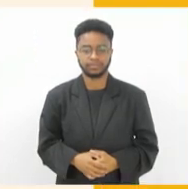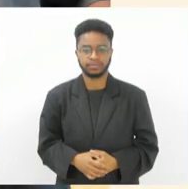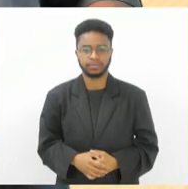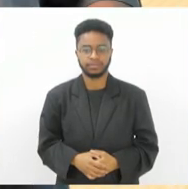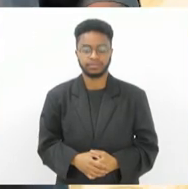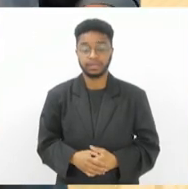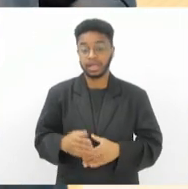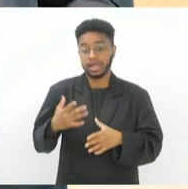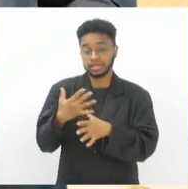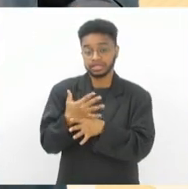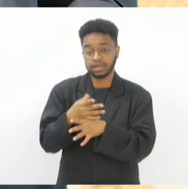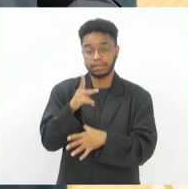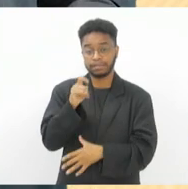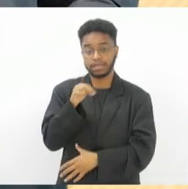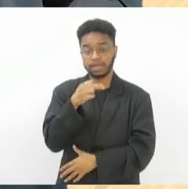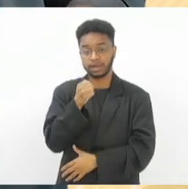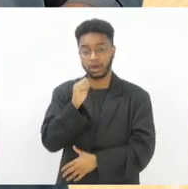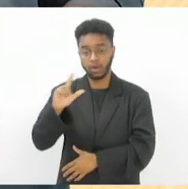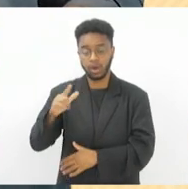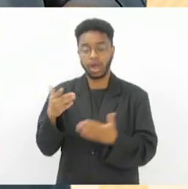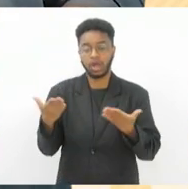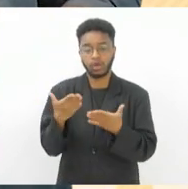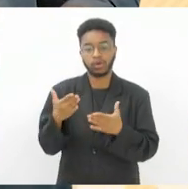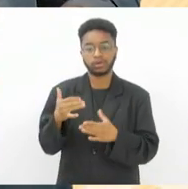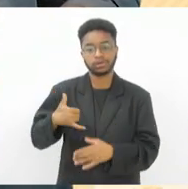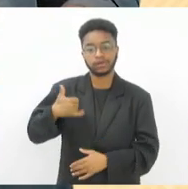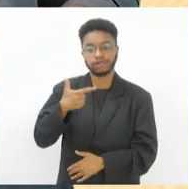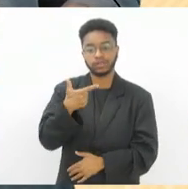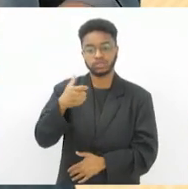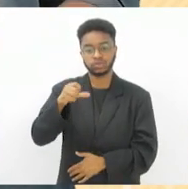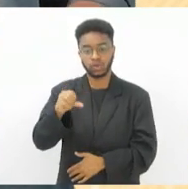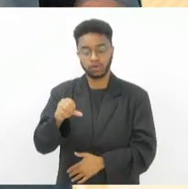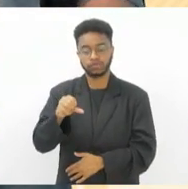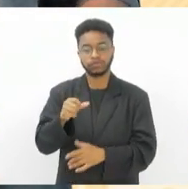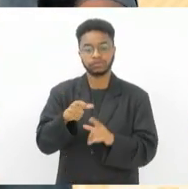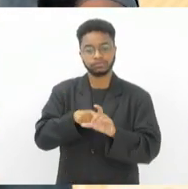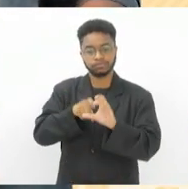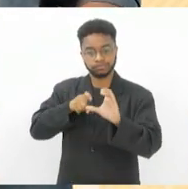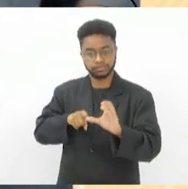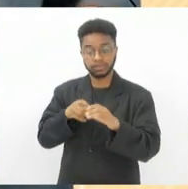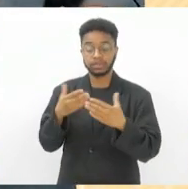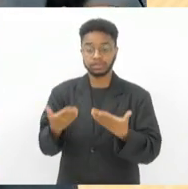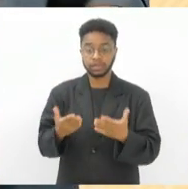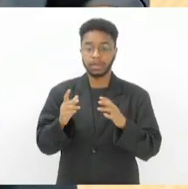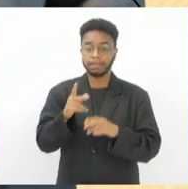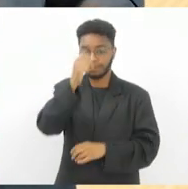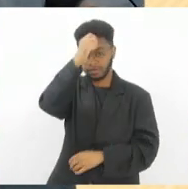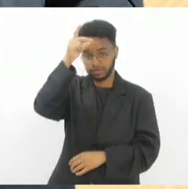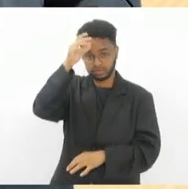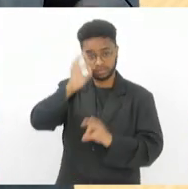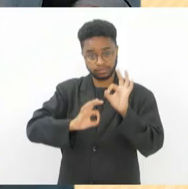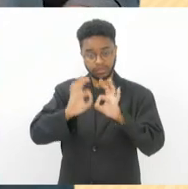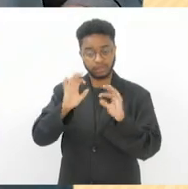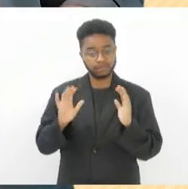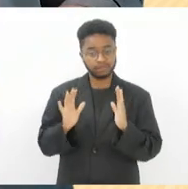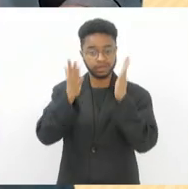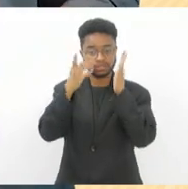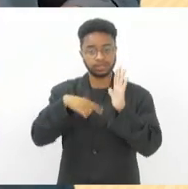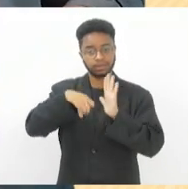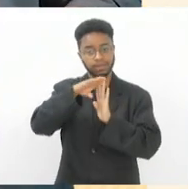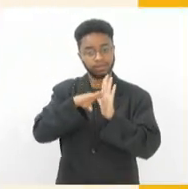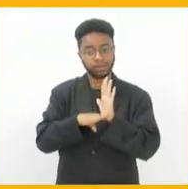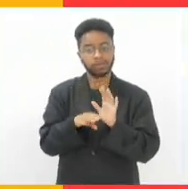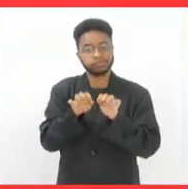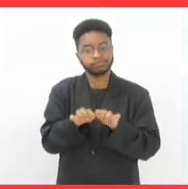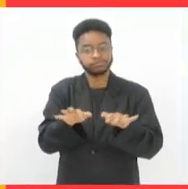A cidade de Pinheiral está completando 29 anos de emancipação e a prefeitura preparou uma grande festa com programação para